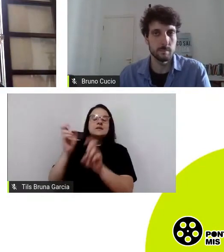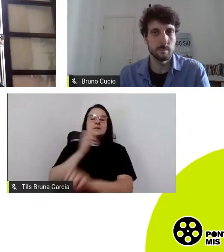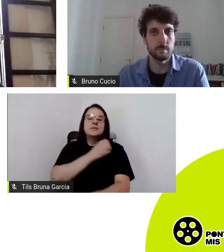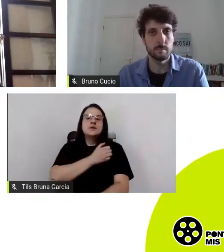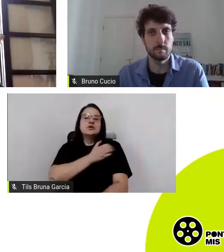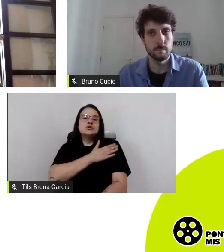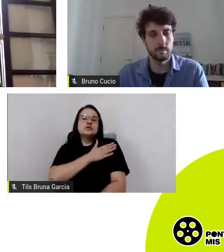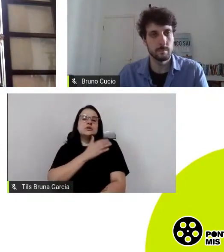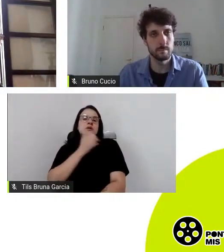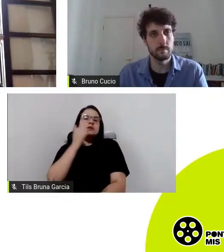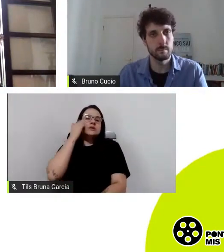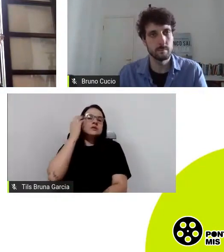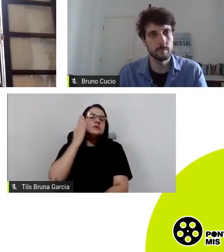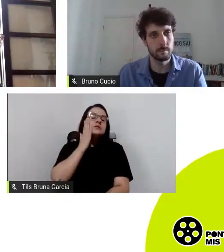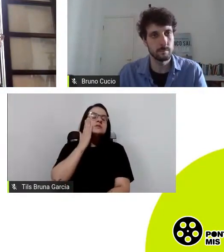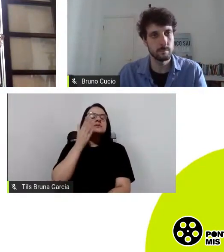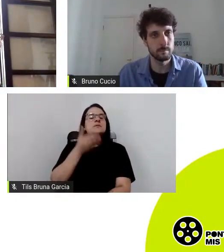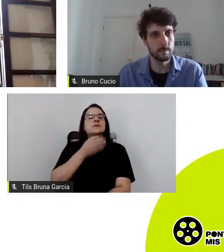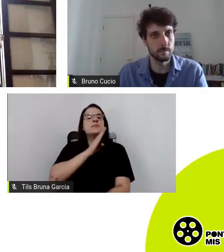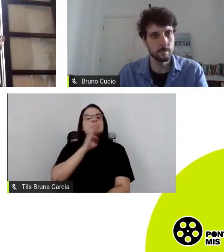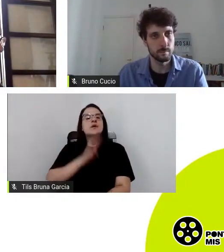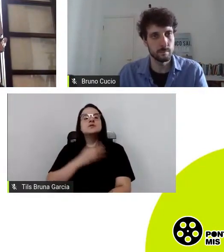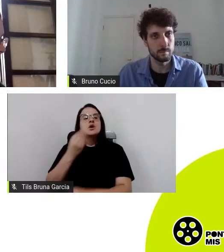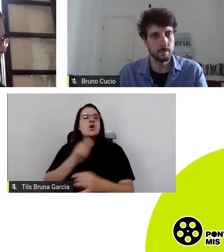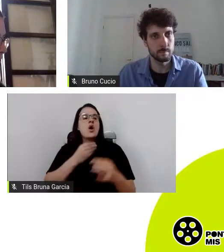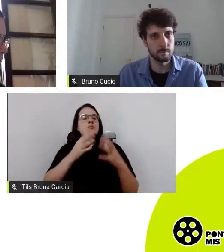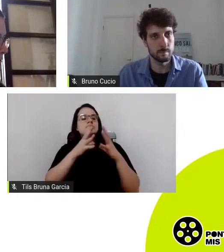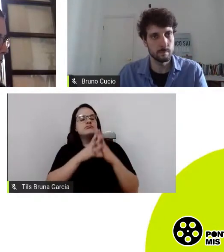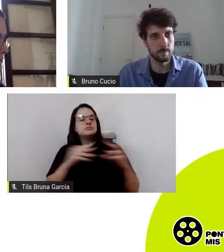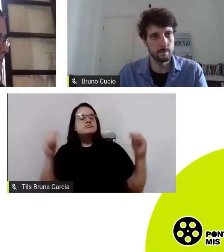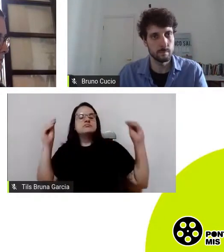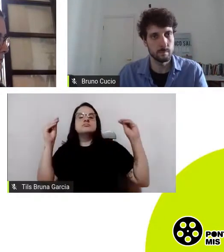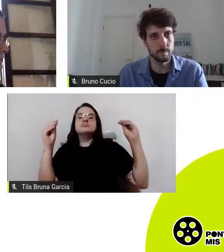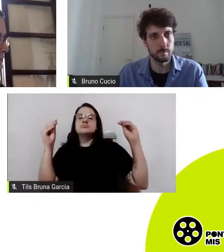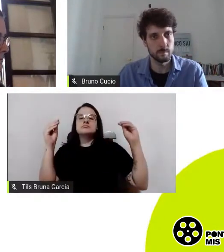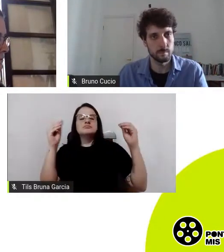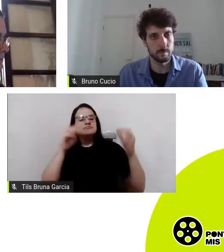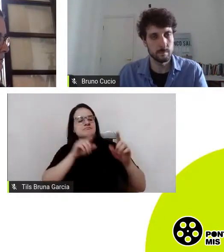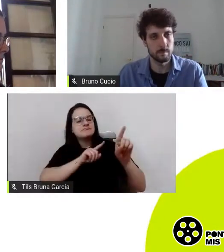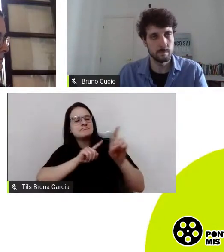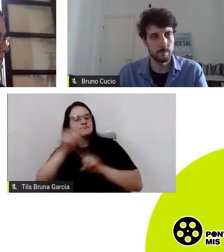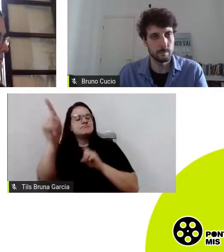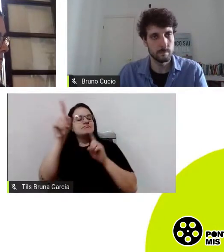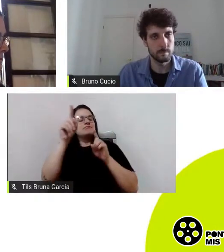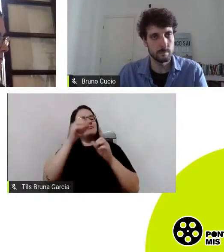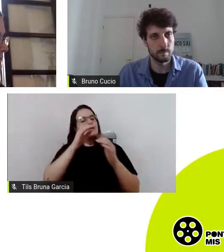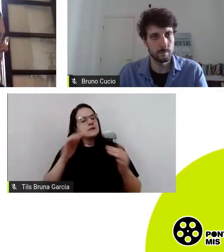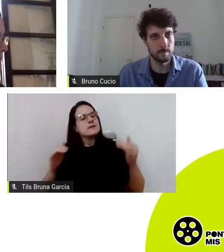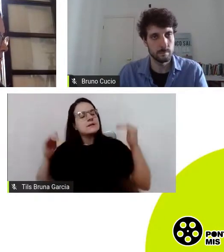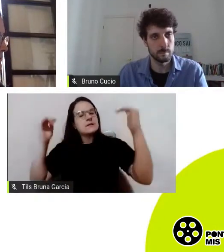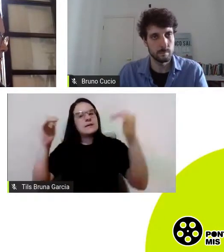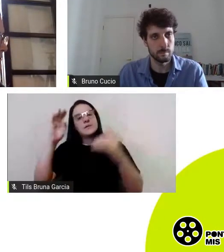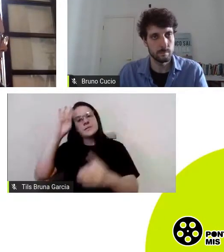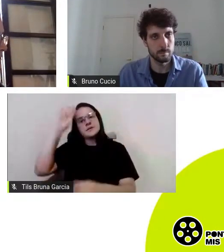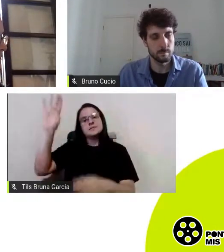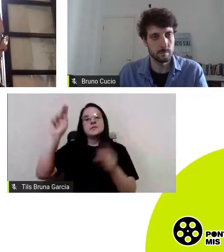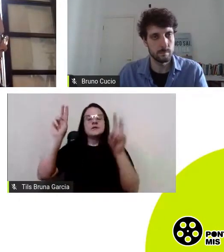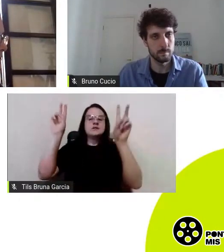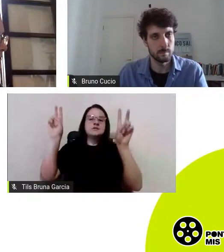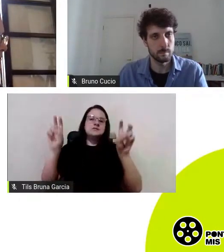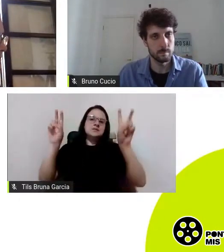a questão da superação desse racismo, que é, na minha opinião, o nosso principal assunto. Eu acho que essa é a